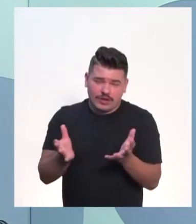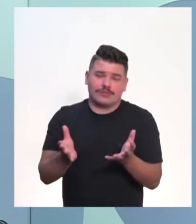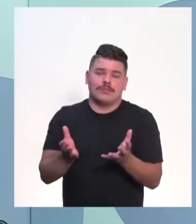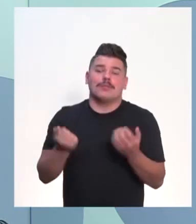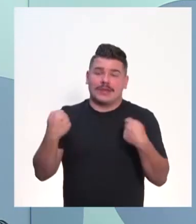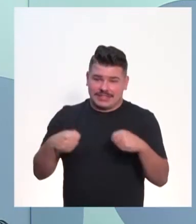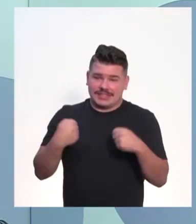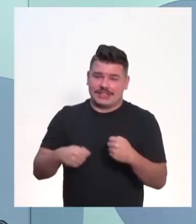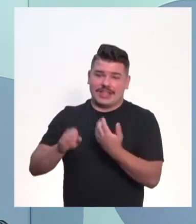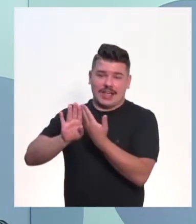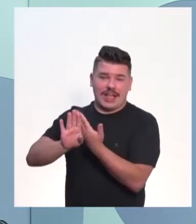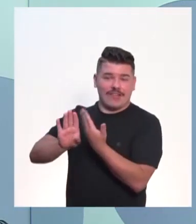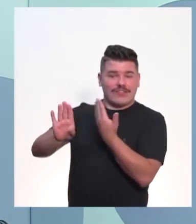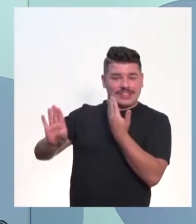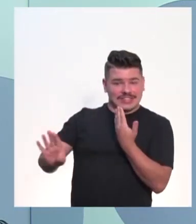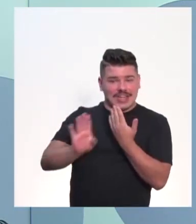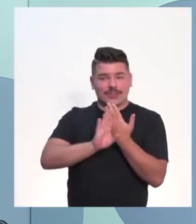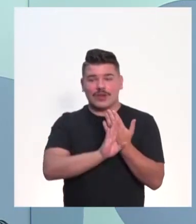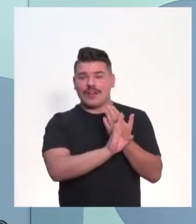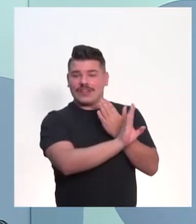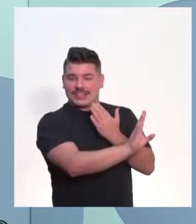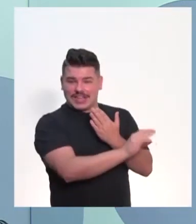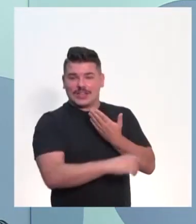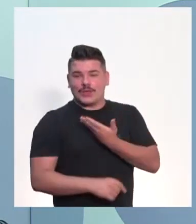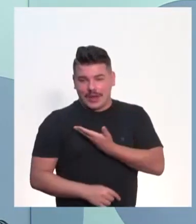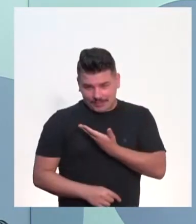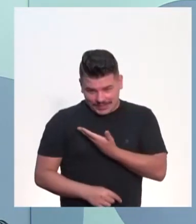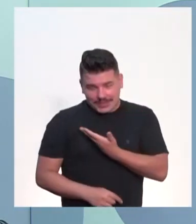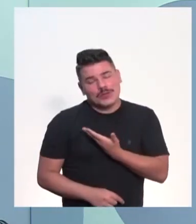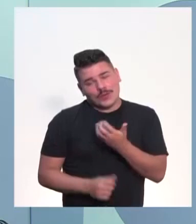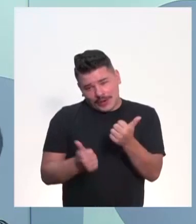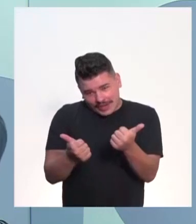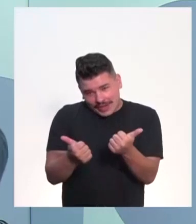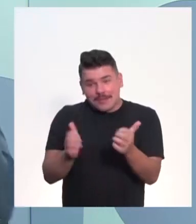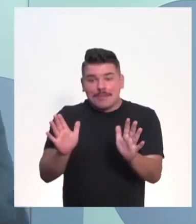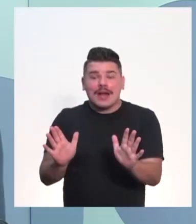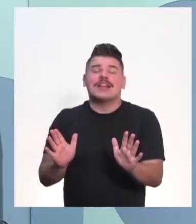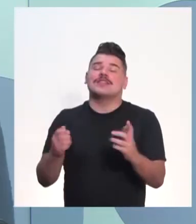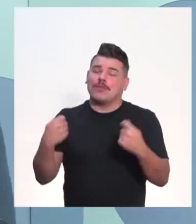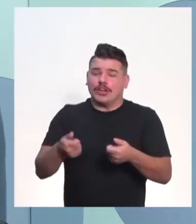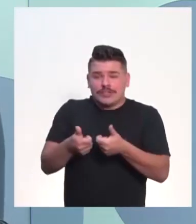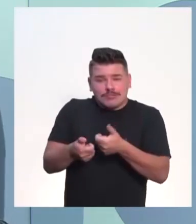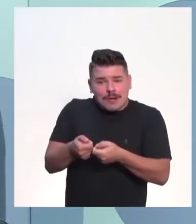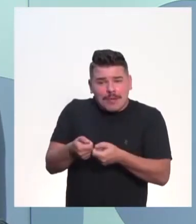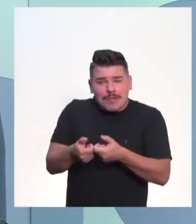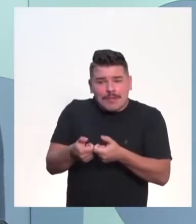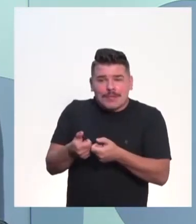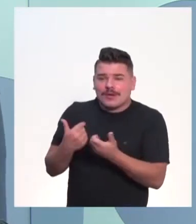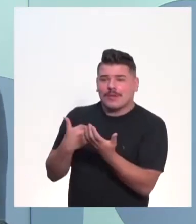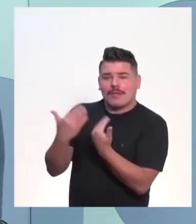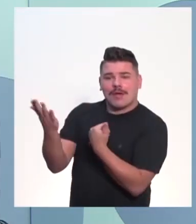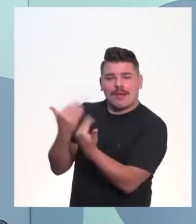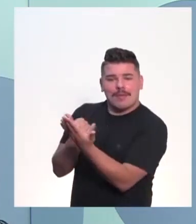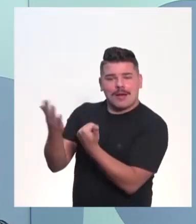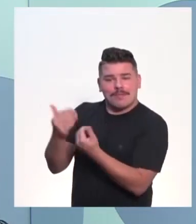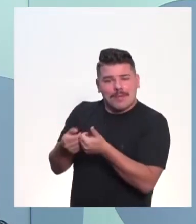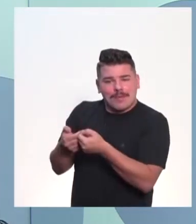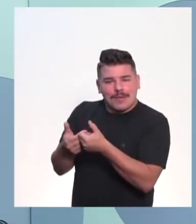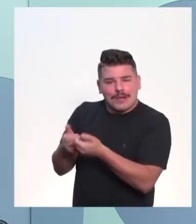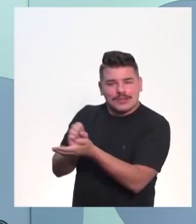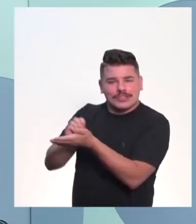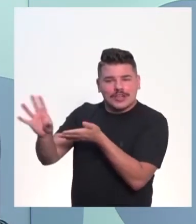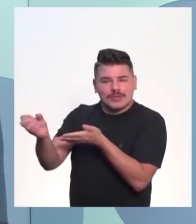gente trabalhar, inclusive, com parceiros. Quando a gente fala de organização pessoal, o que a gente quer ter em